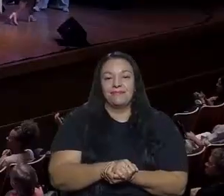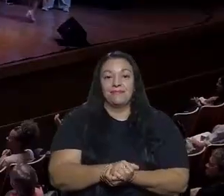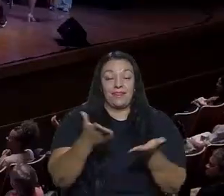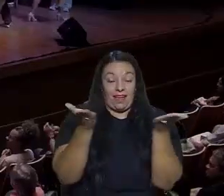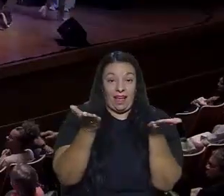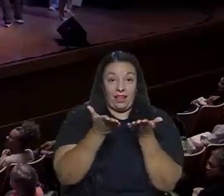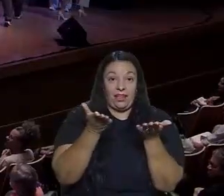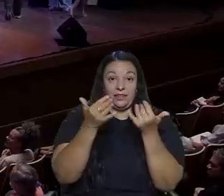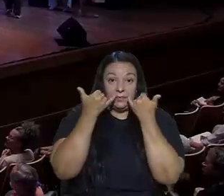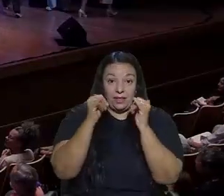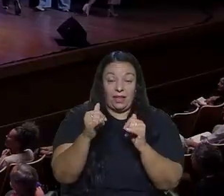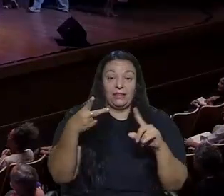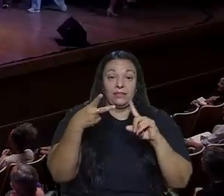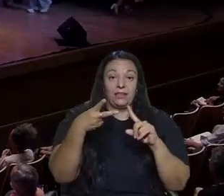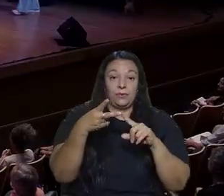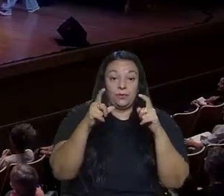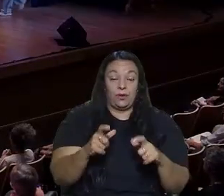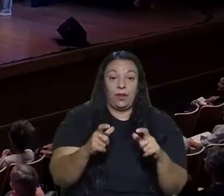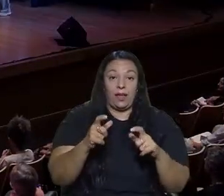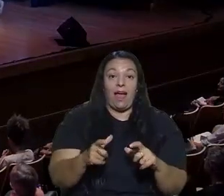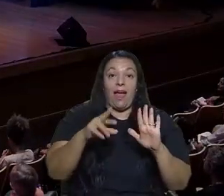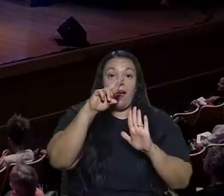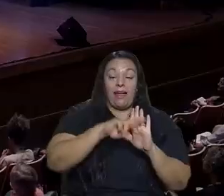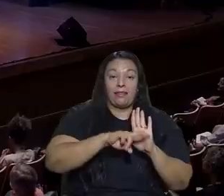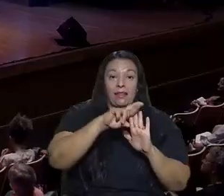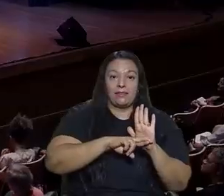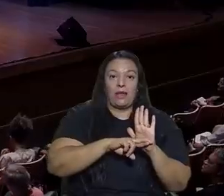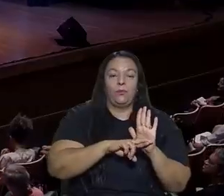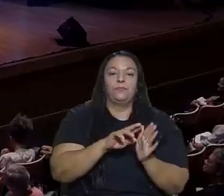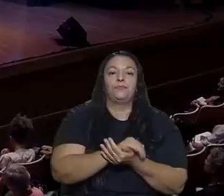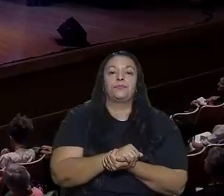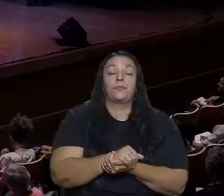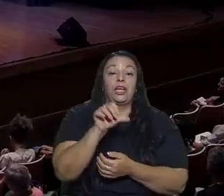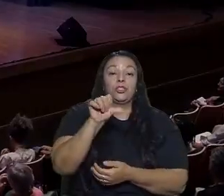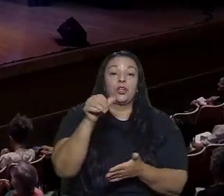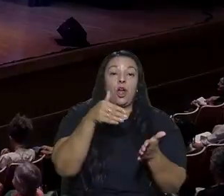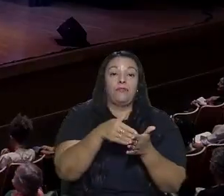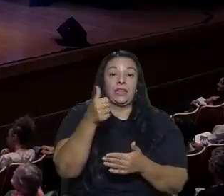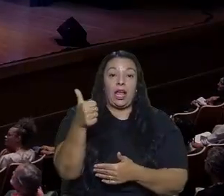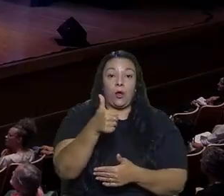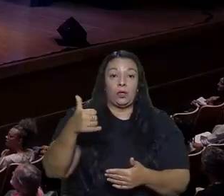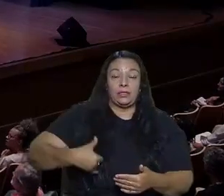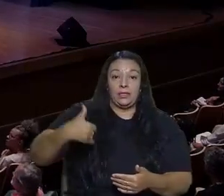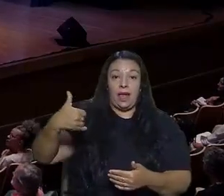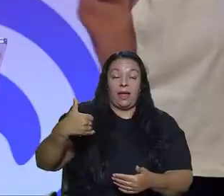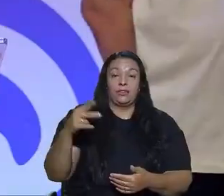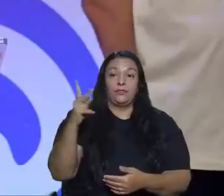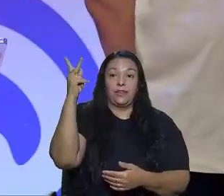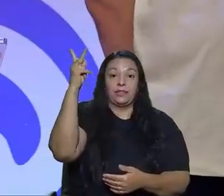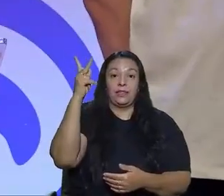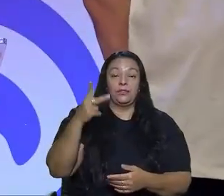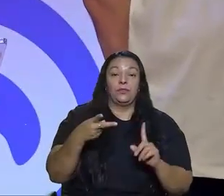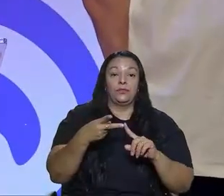E agora vamos anunciar o segundo lugar na categoria de redação, de 9 a 11 anos. E o vencedor do segundo